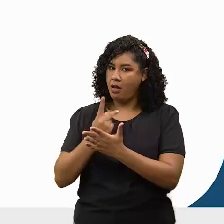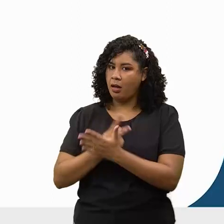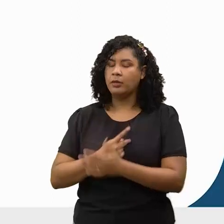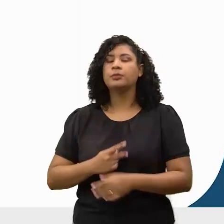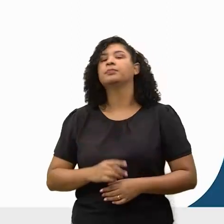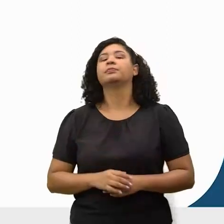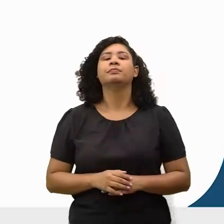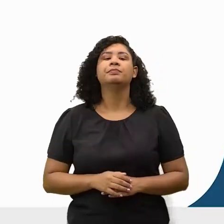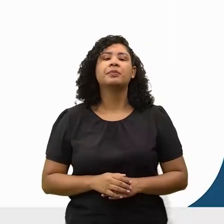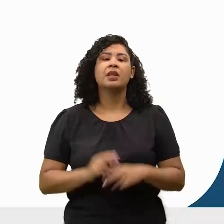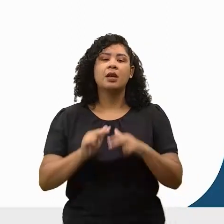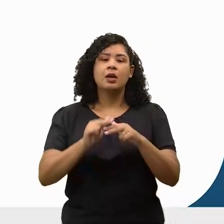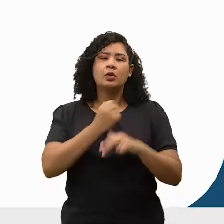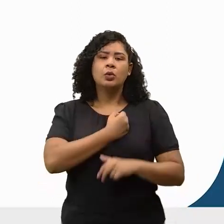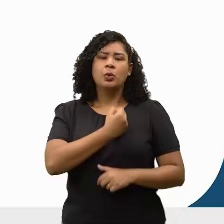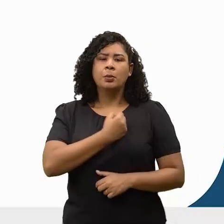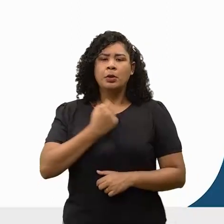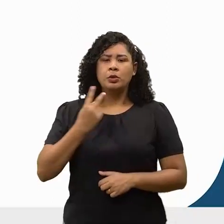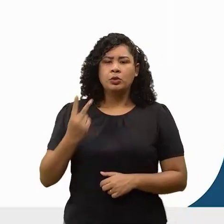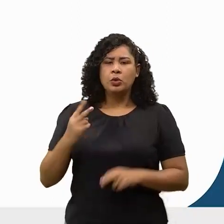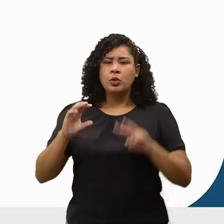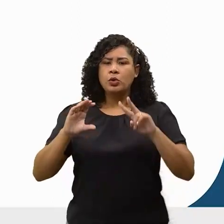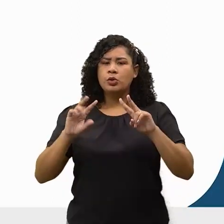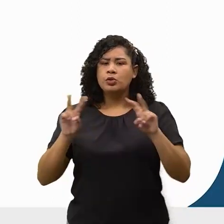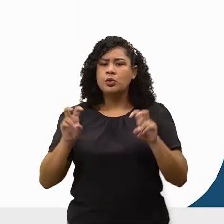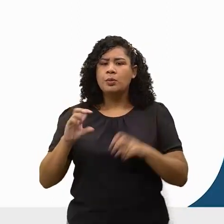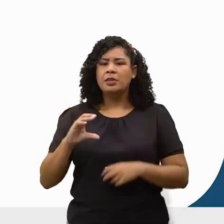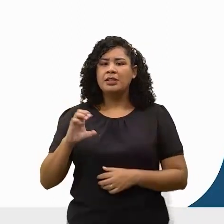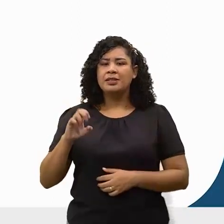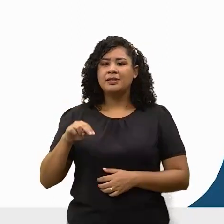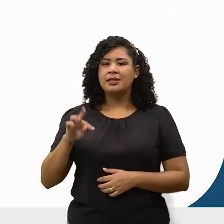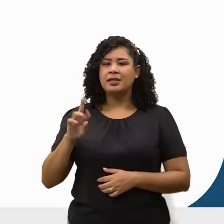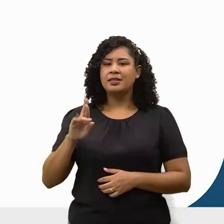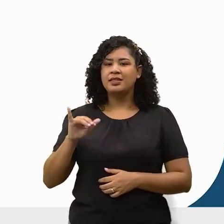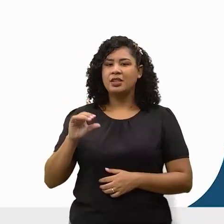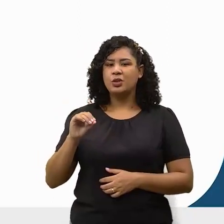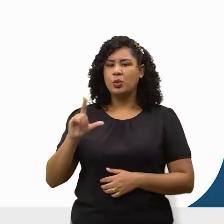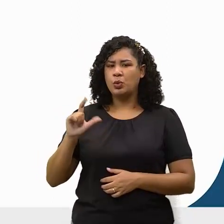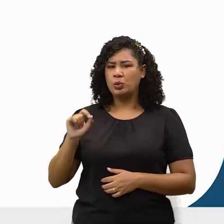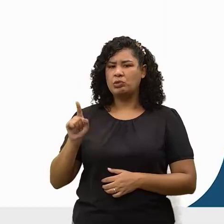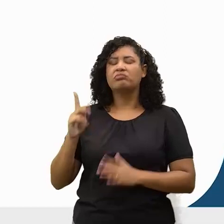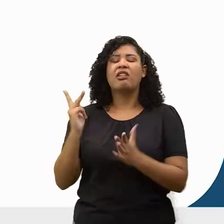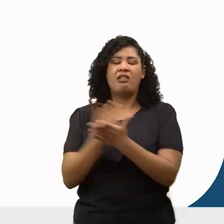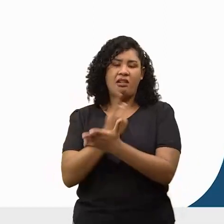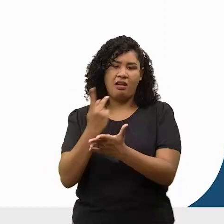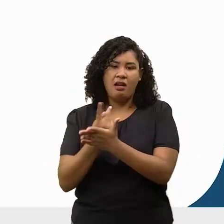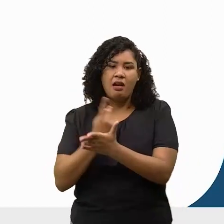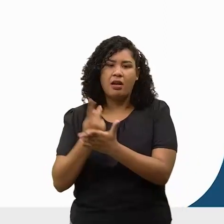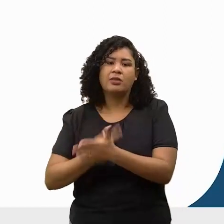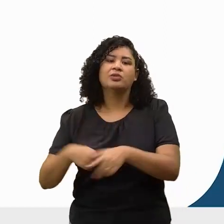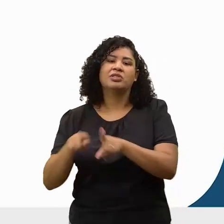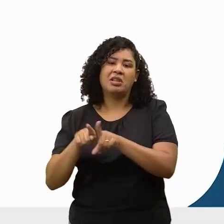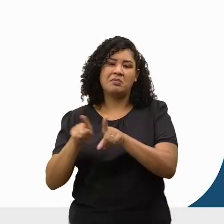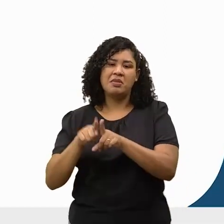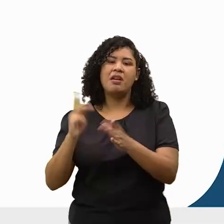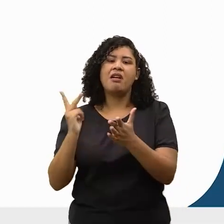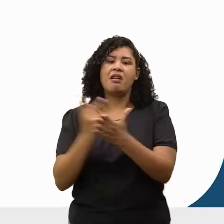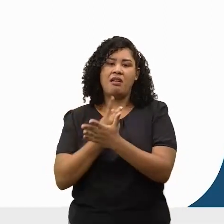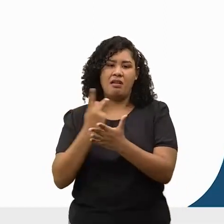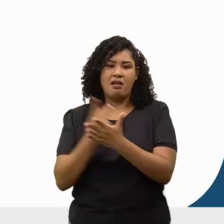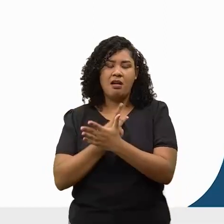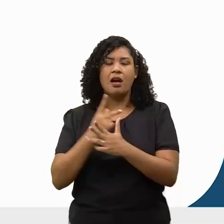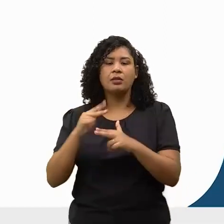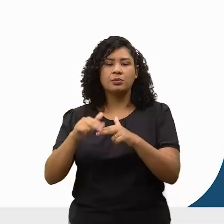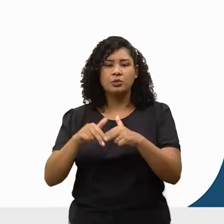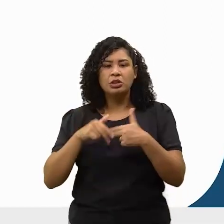fala sobre o centríolo oxidando moléculas. Isso também está incorreto. Com mais profundidade, a gente vai